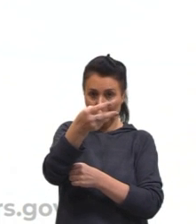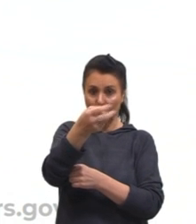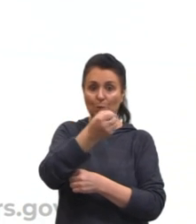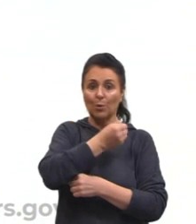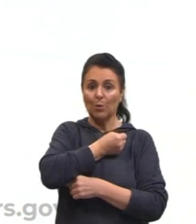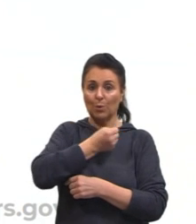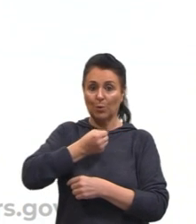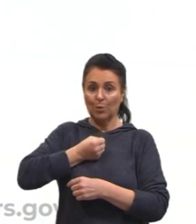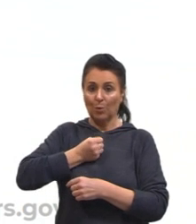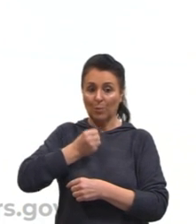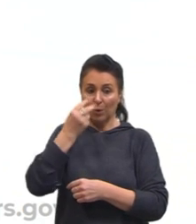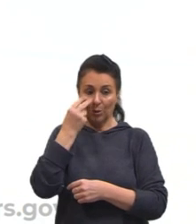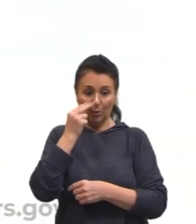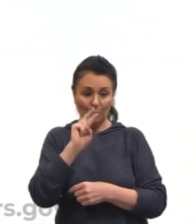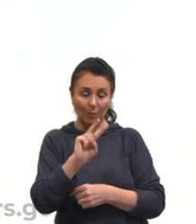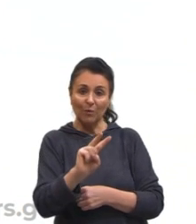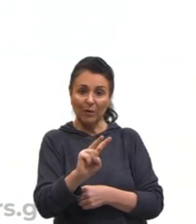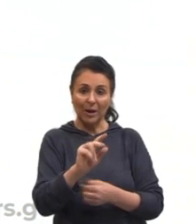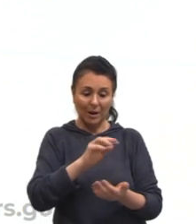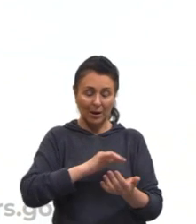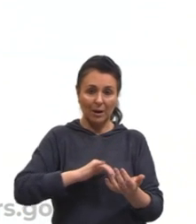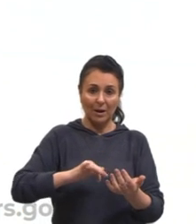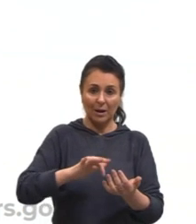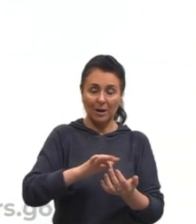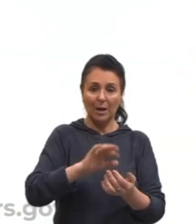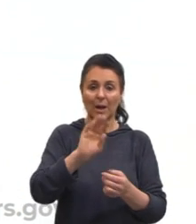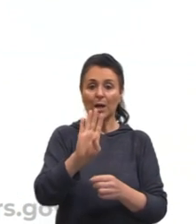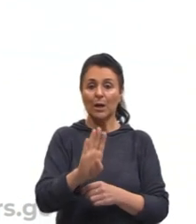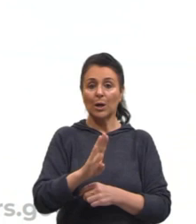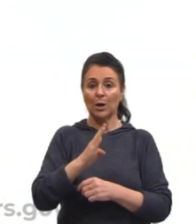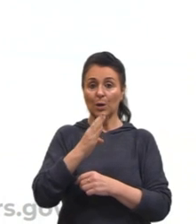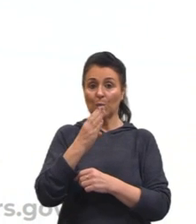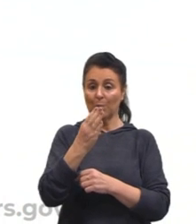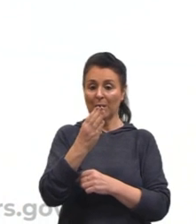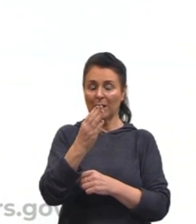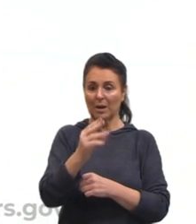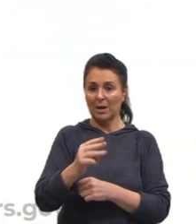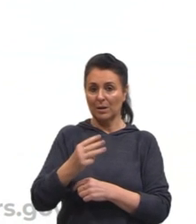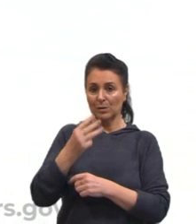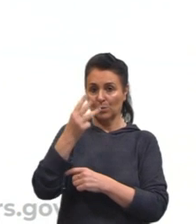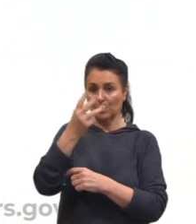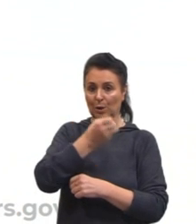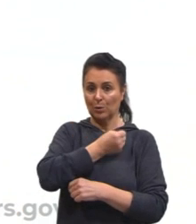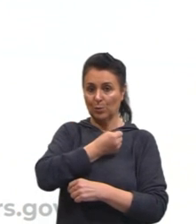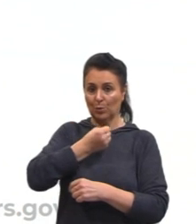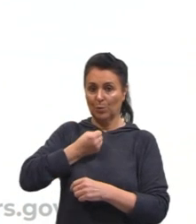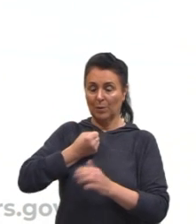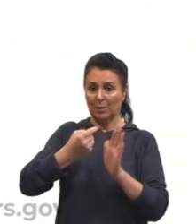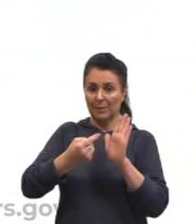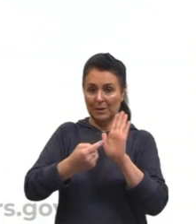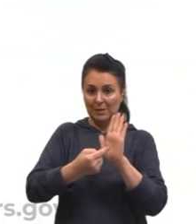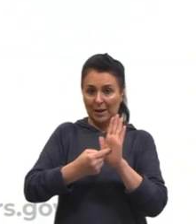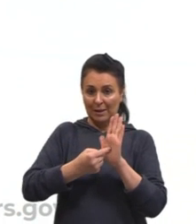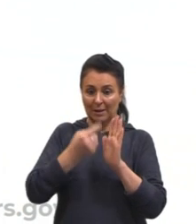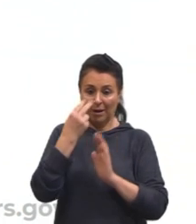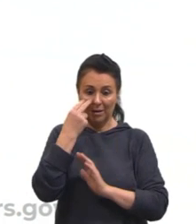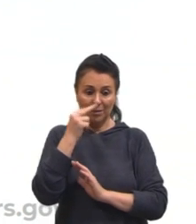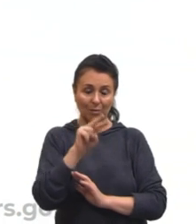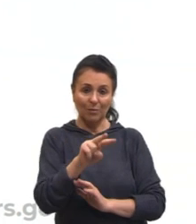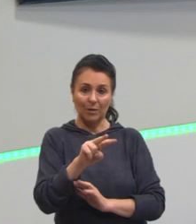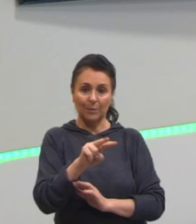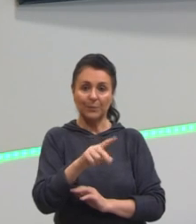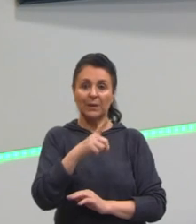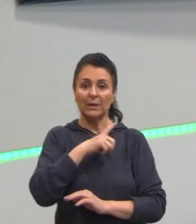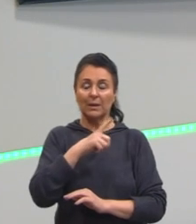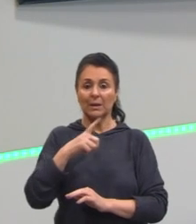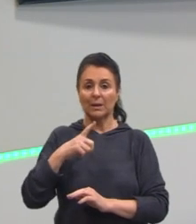número que está no visor da calculadora e a tecla B extrai a raiz cúbica do número apresentado no visor então se nós